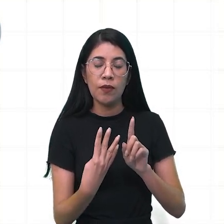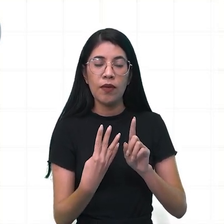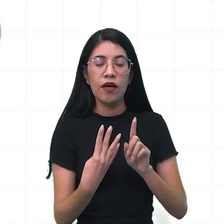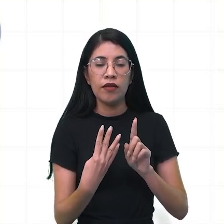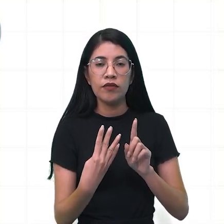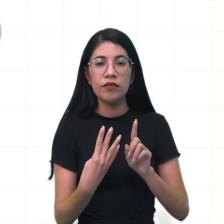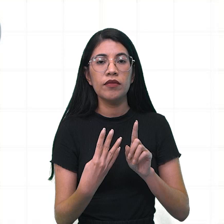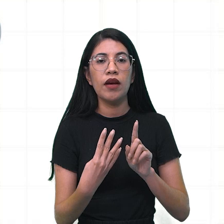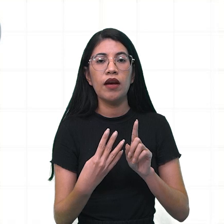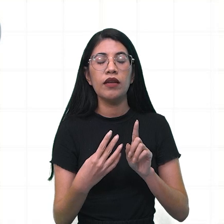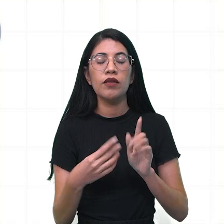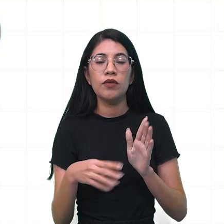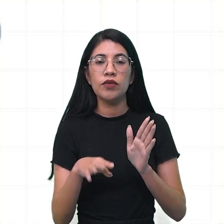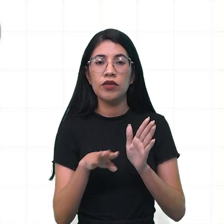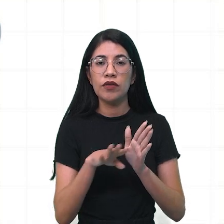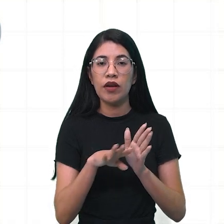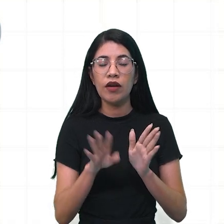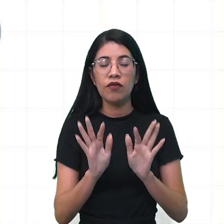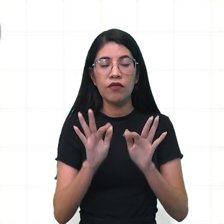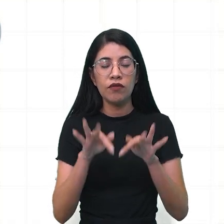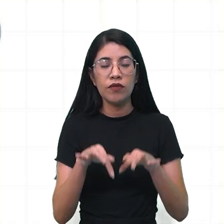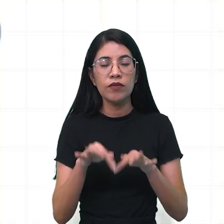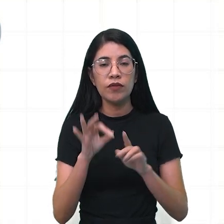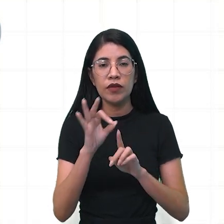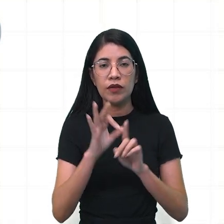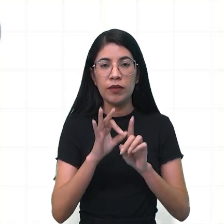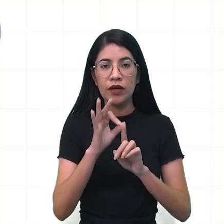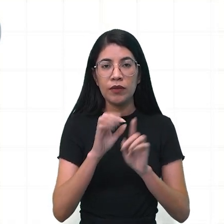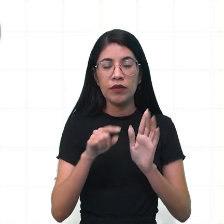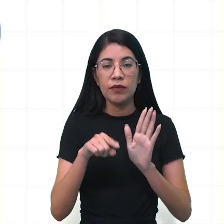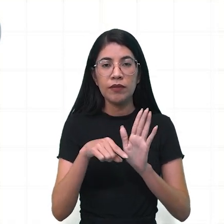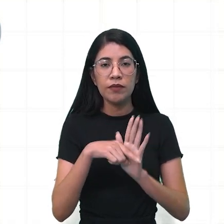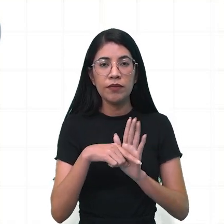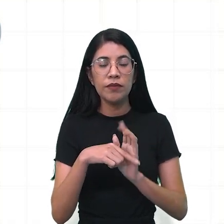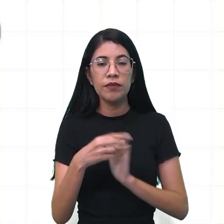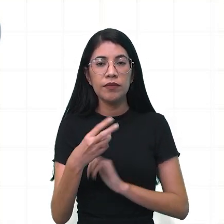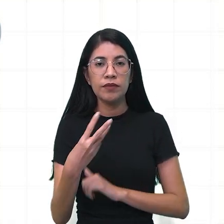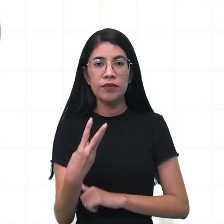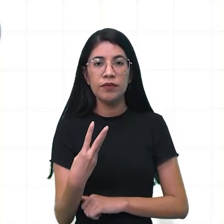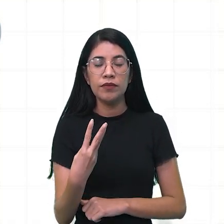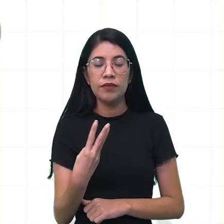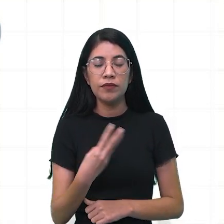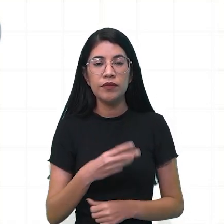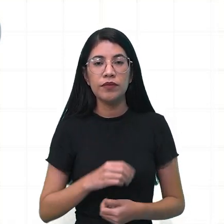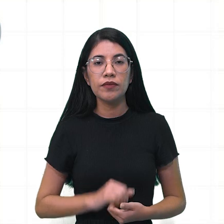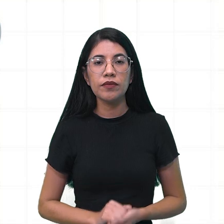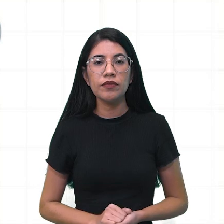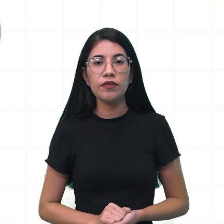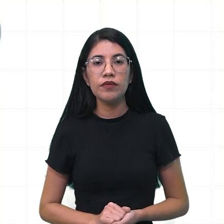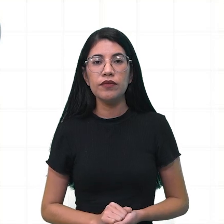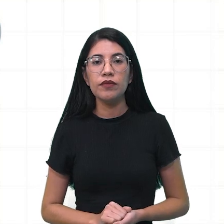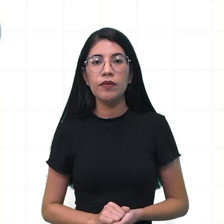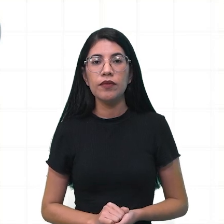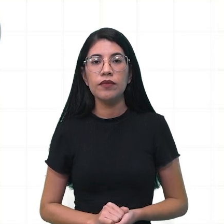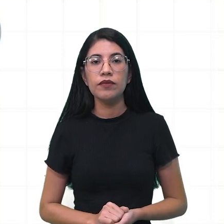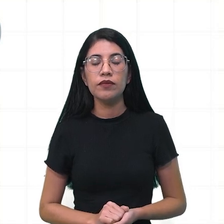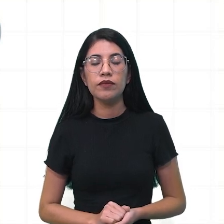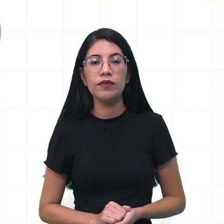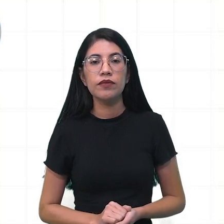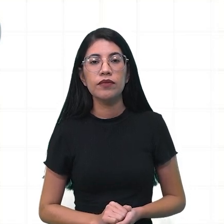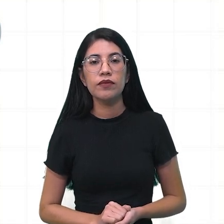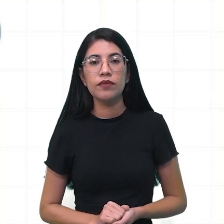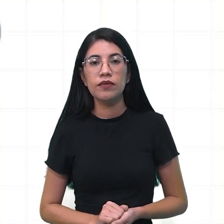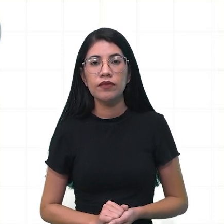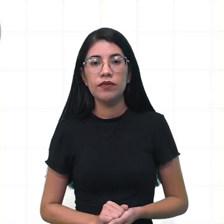gra ela finalizou aqui né em menos 3º C Tá